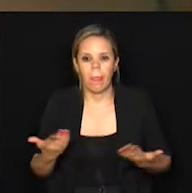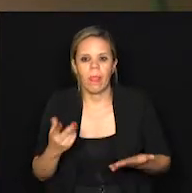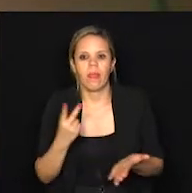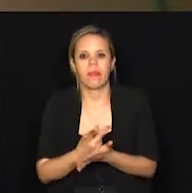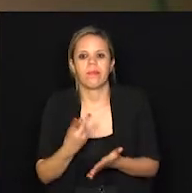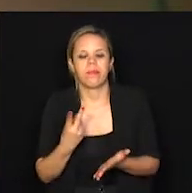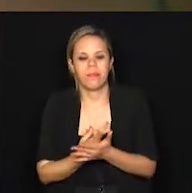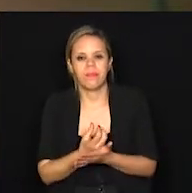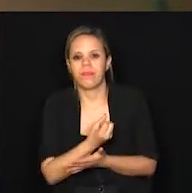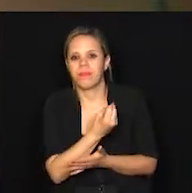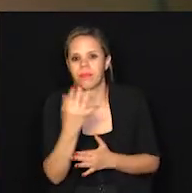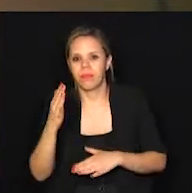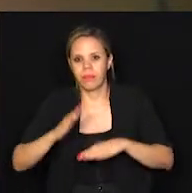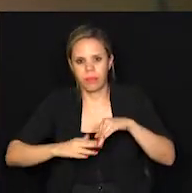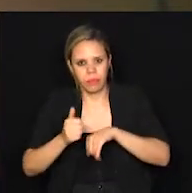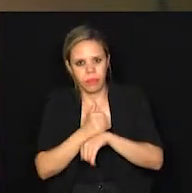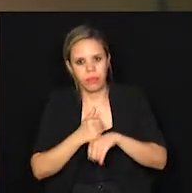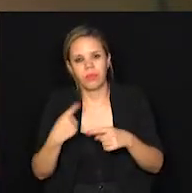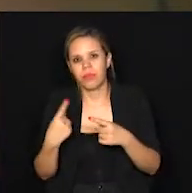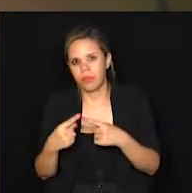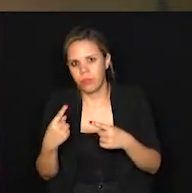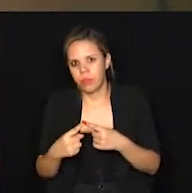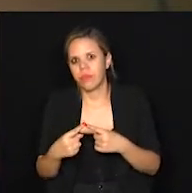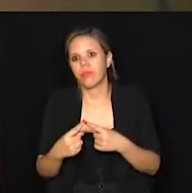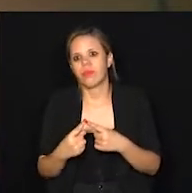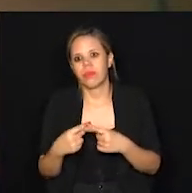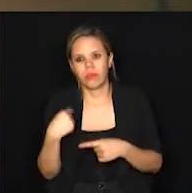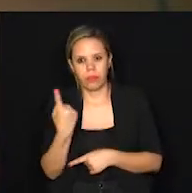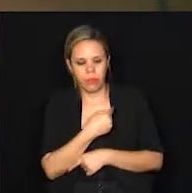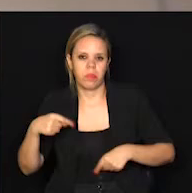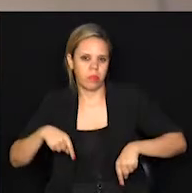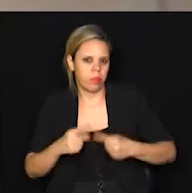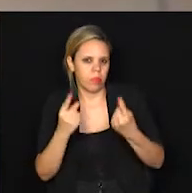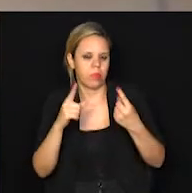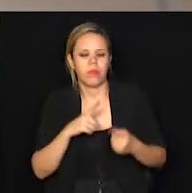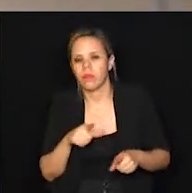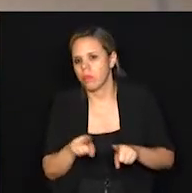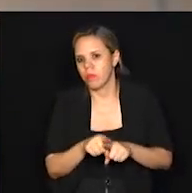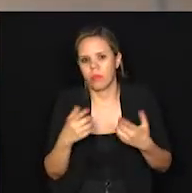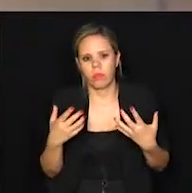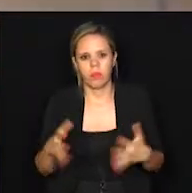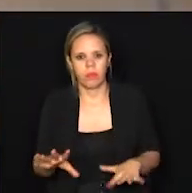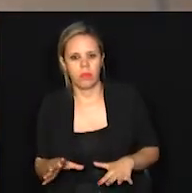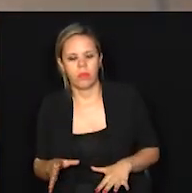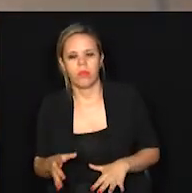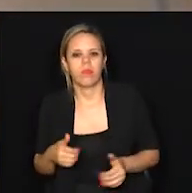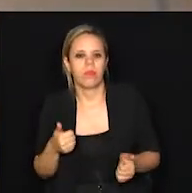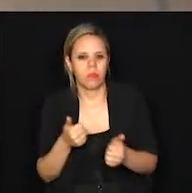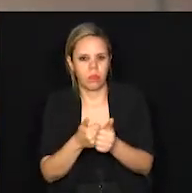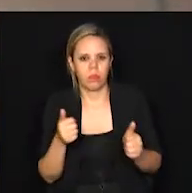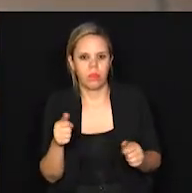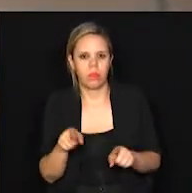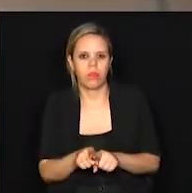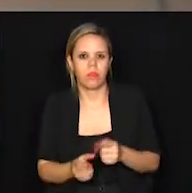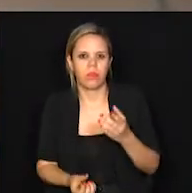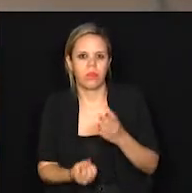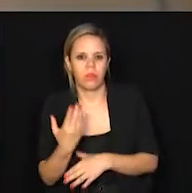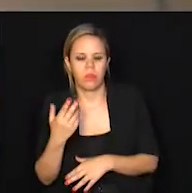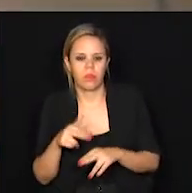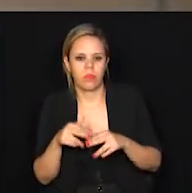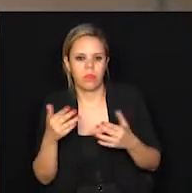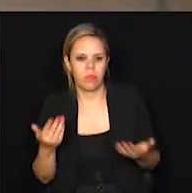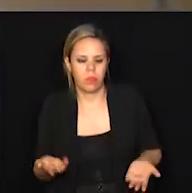questões de saúde. Eu quero então agora passar a palavra para a Rose Campos. É muito importante a gente ouvir o